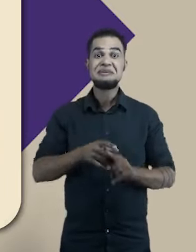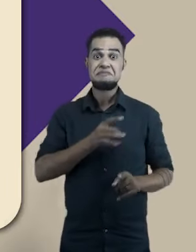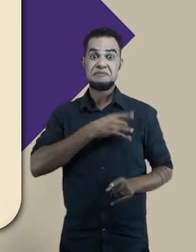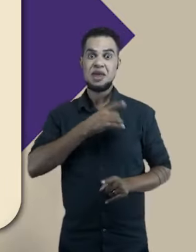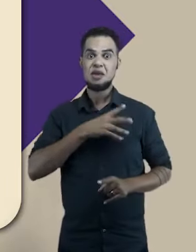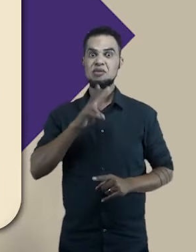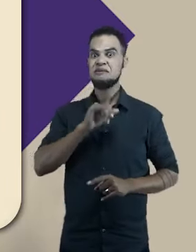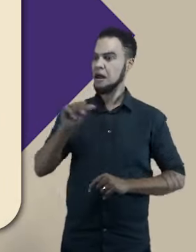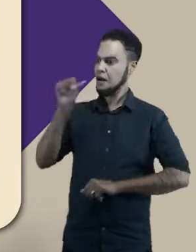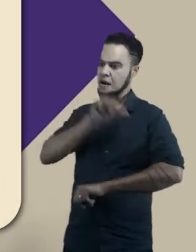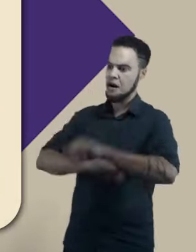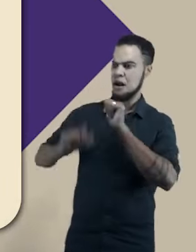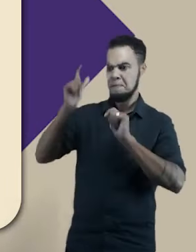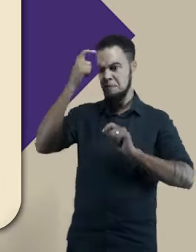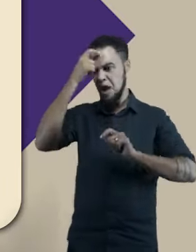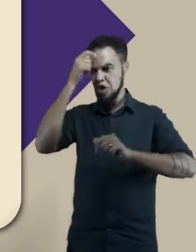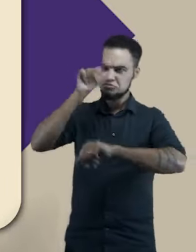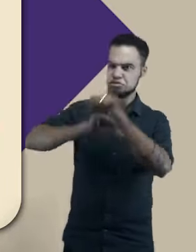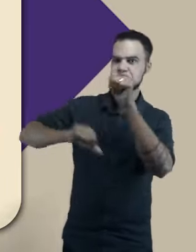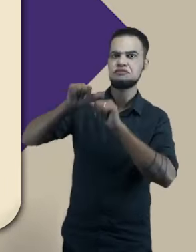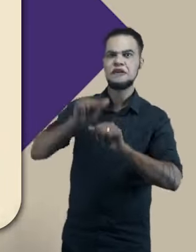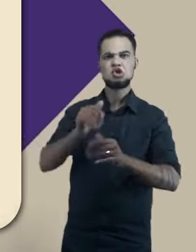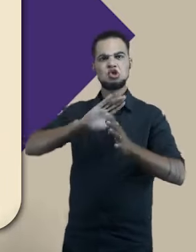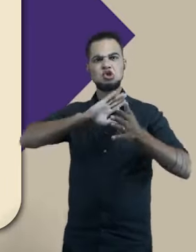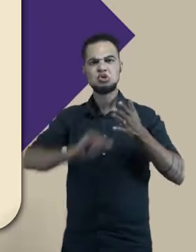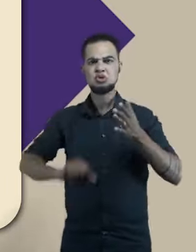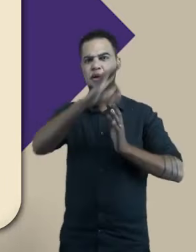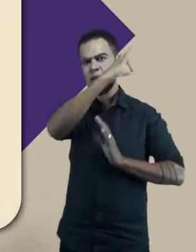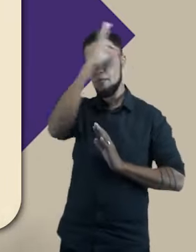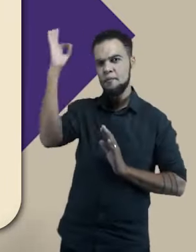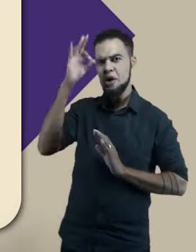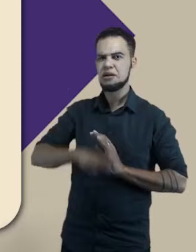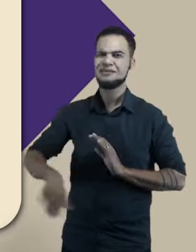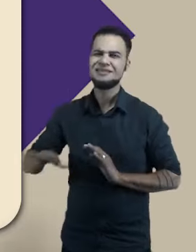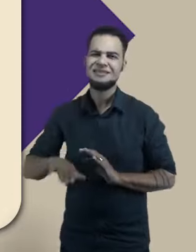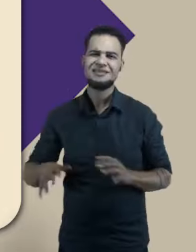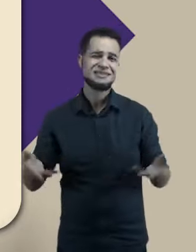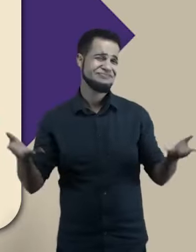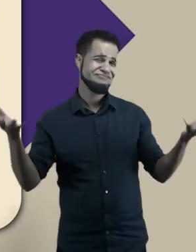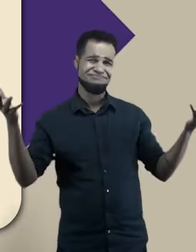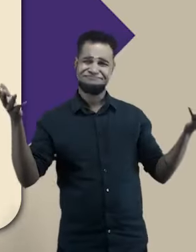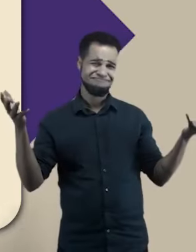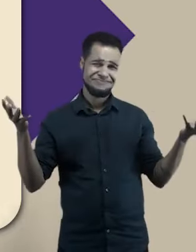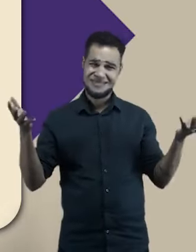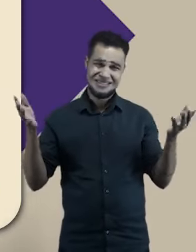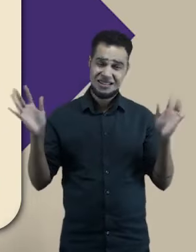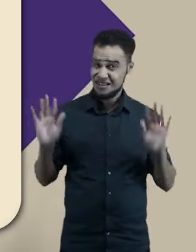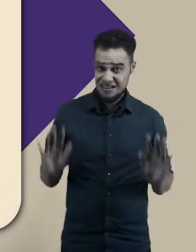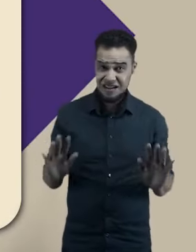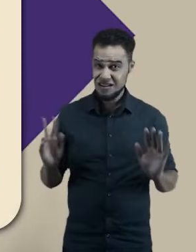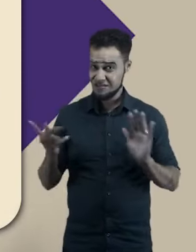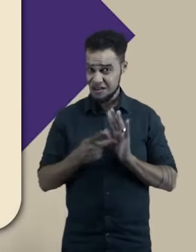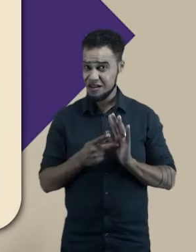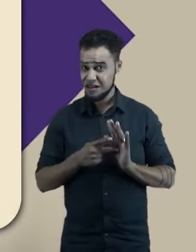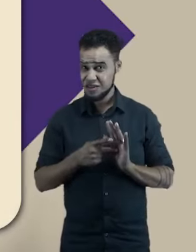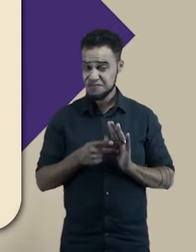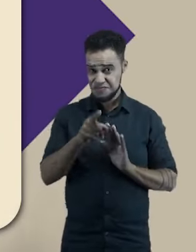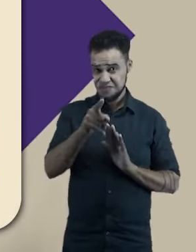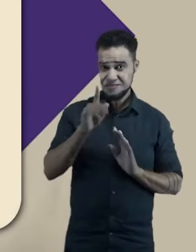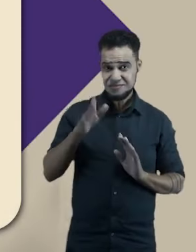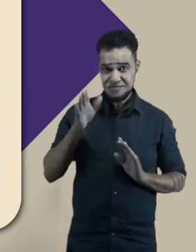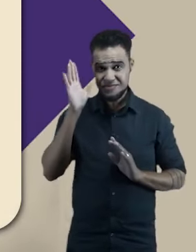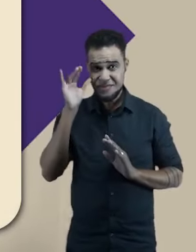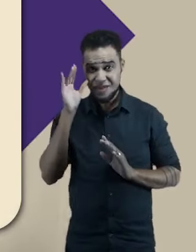subverter toda a inocência das crianças. E, na verdade, eu não sei se vocês já viram cenas de